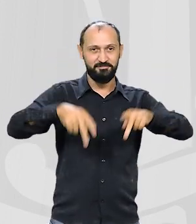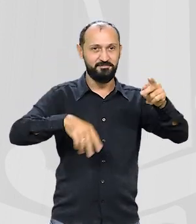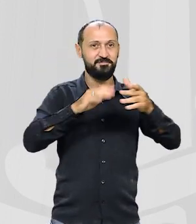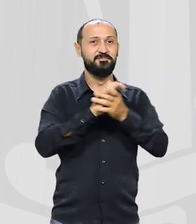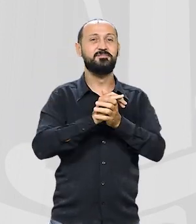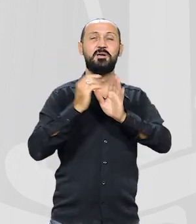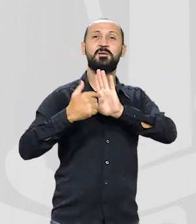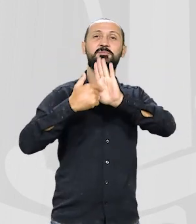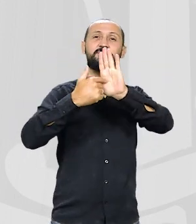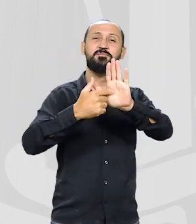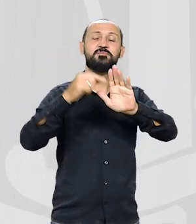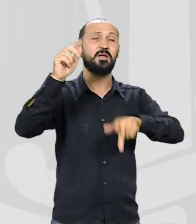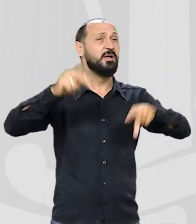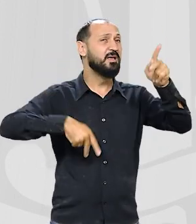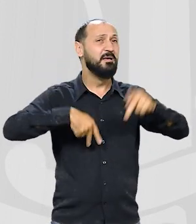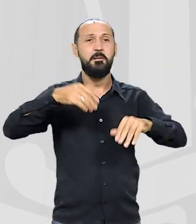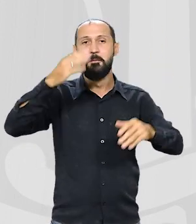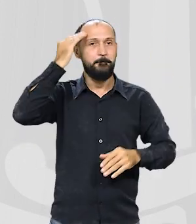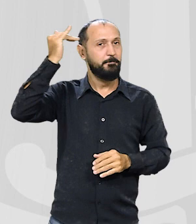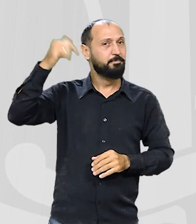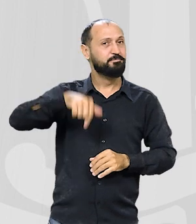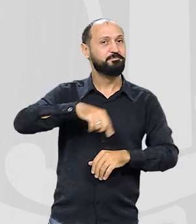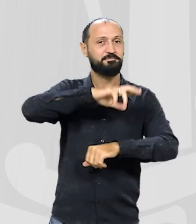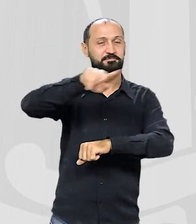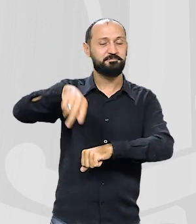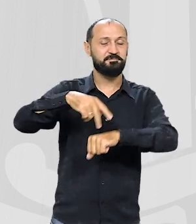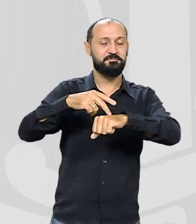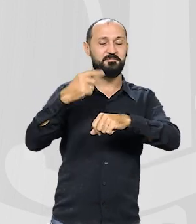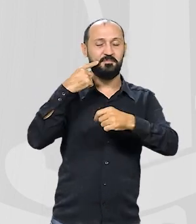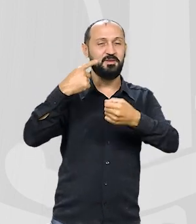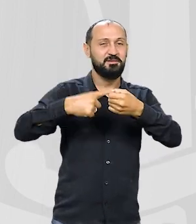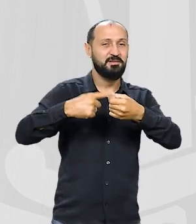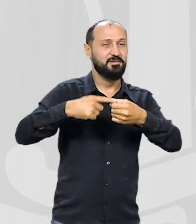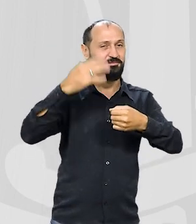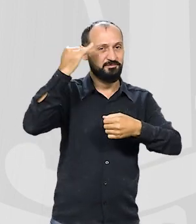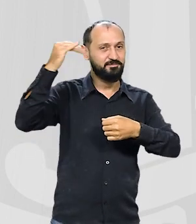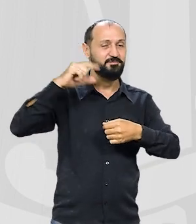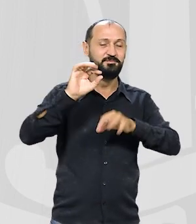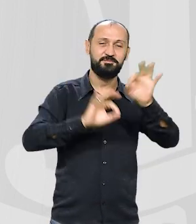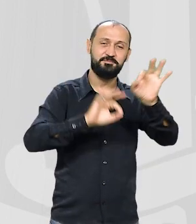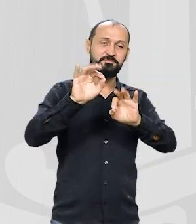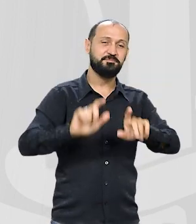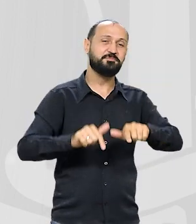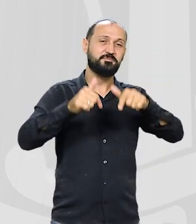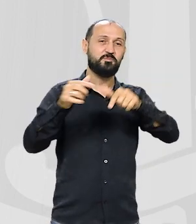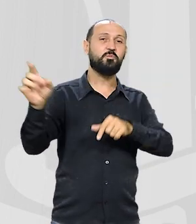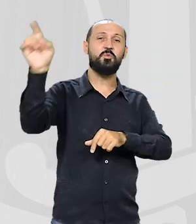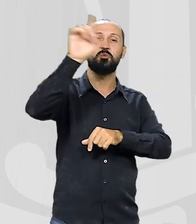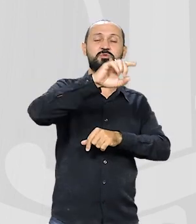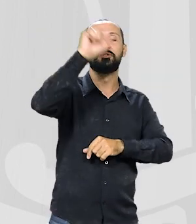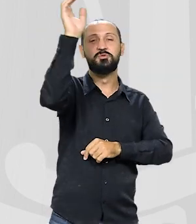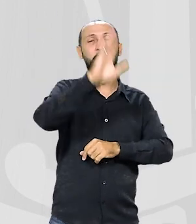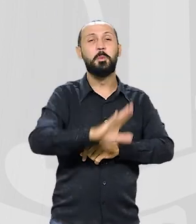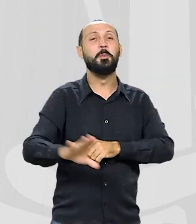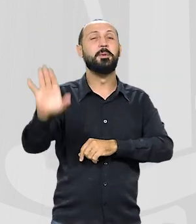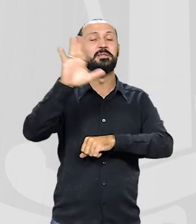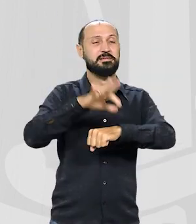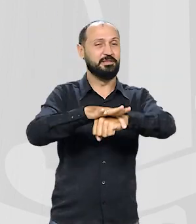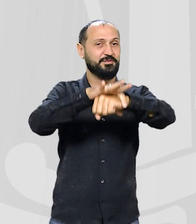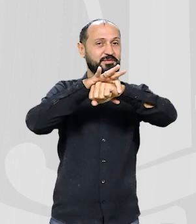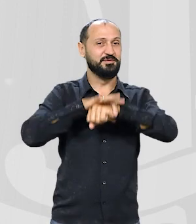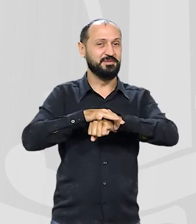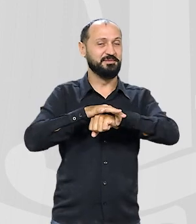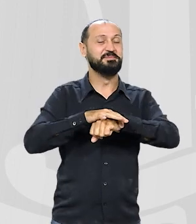Pena. A projeção na avenida mais famosa da cidade é mais uma das ações em comemoração ao Dia Nacional